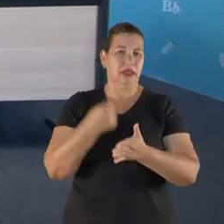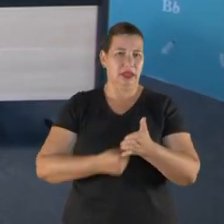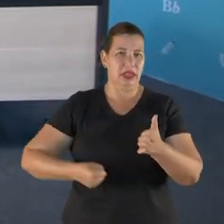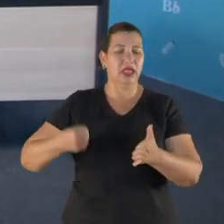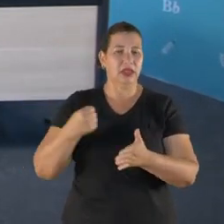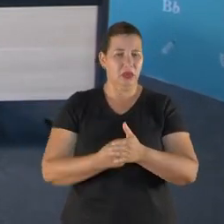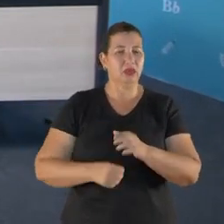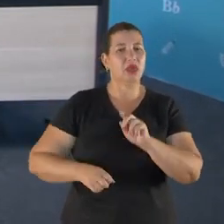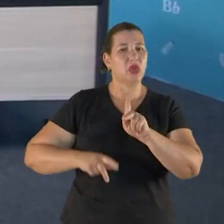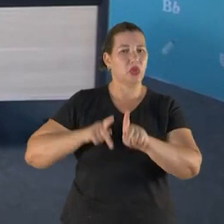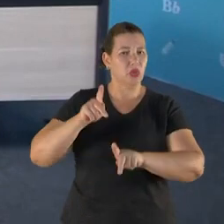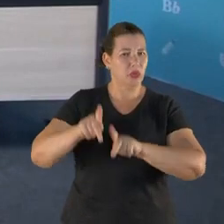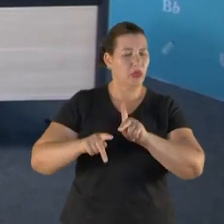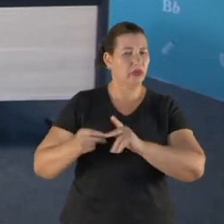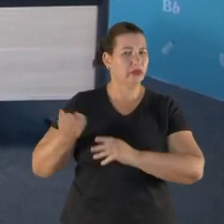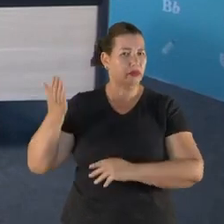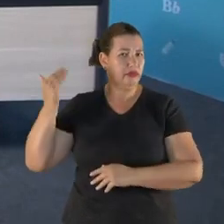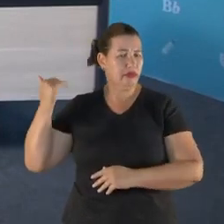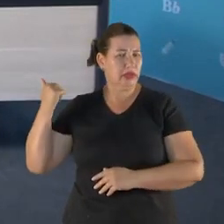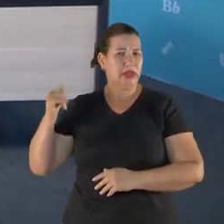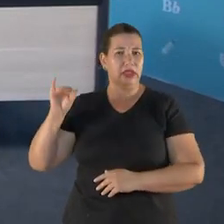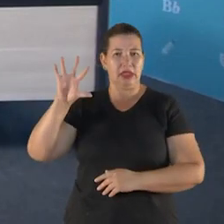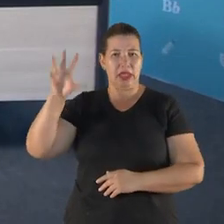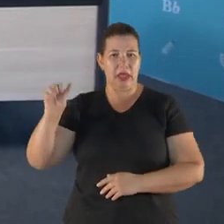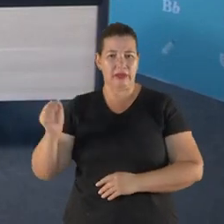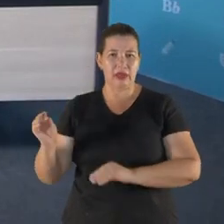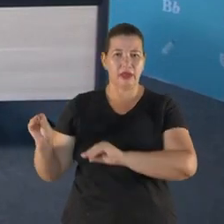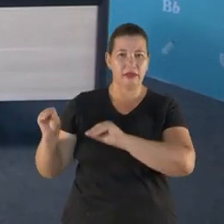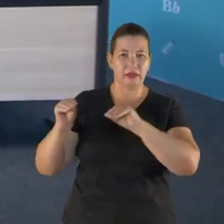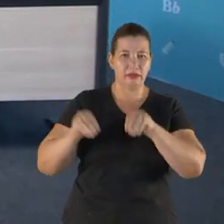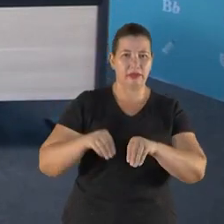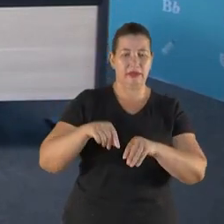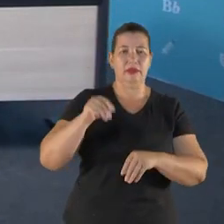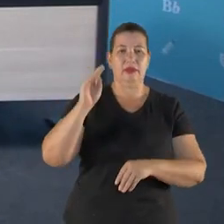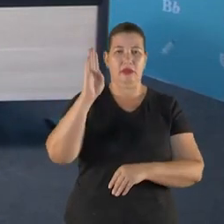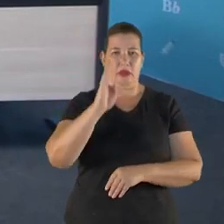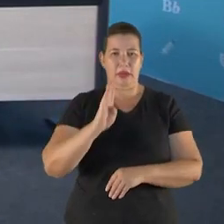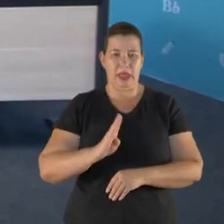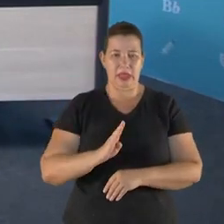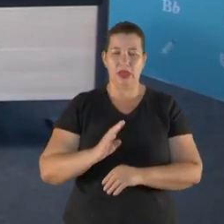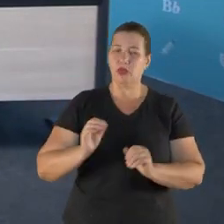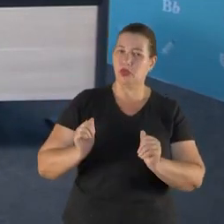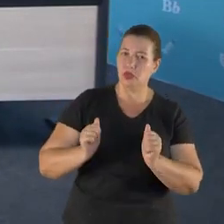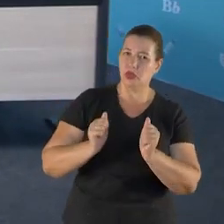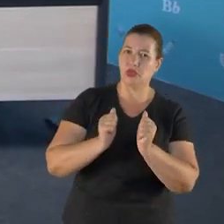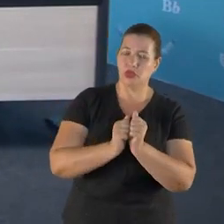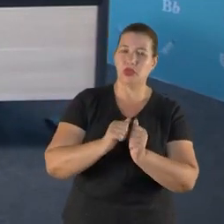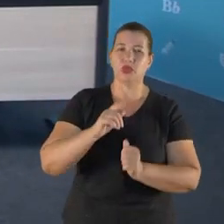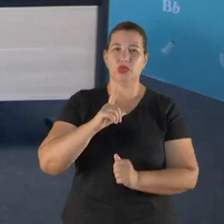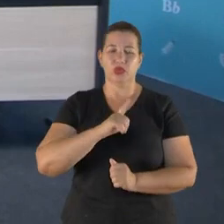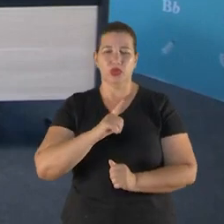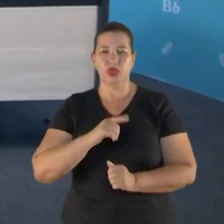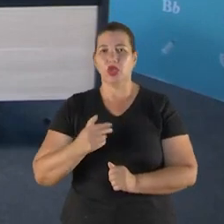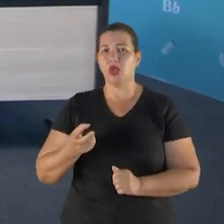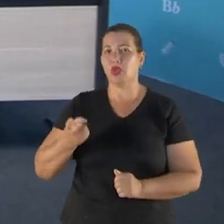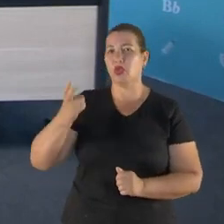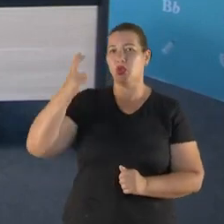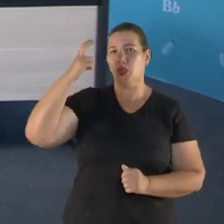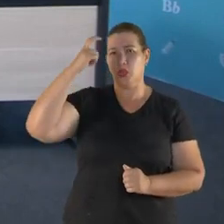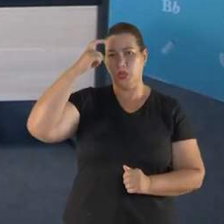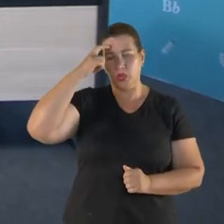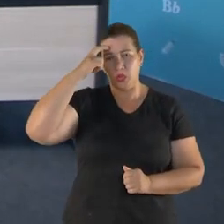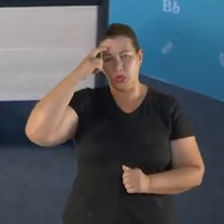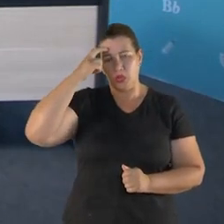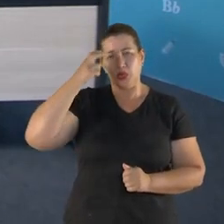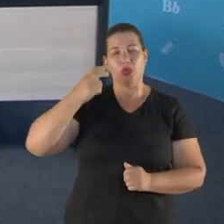identificação da causa e luta dos ancestrais africanos que desembarcaram aqui no Brasil e trouxeram